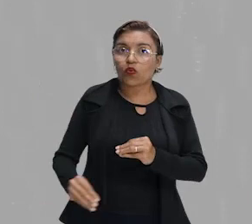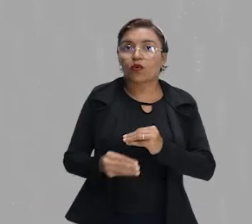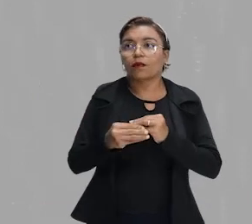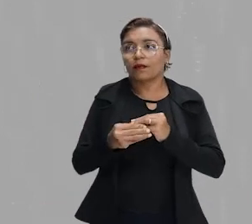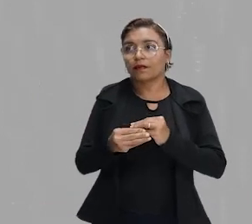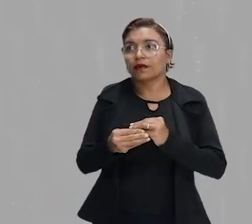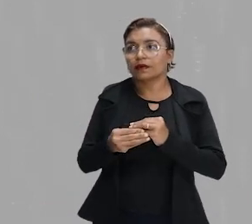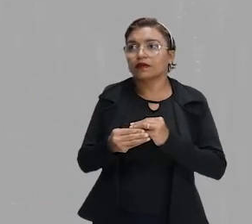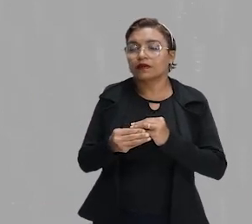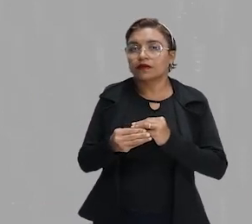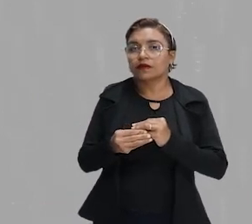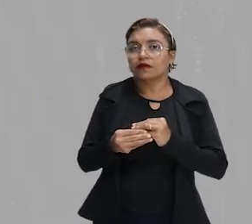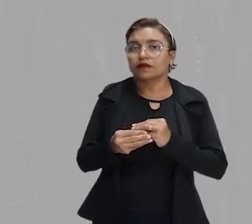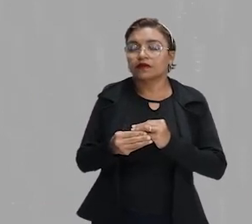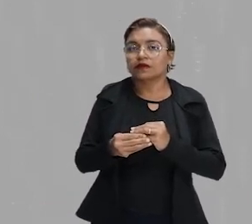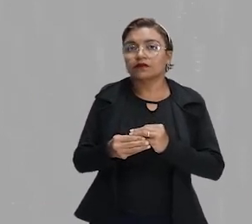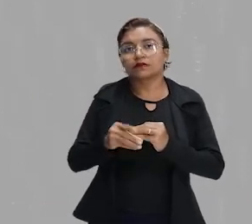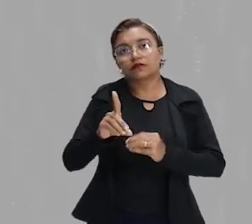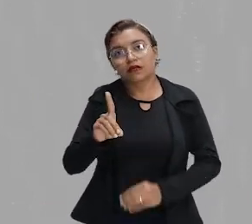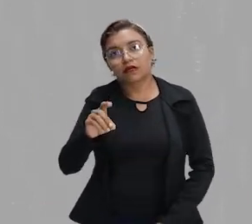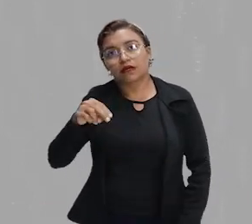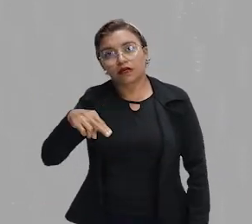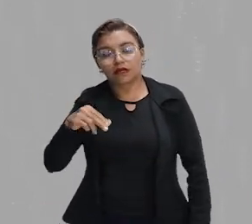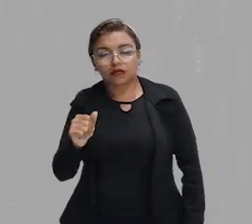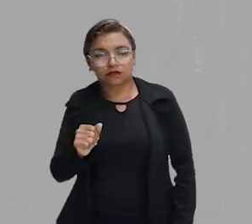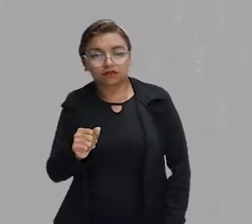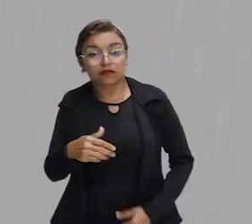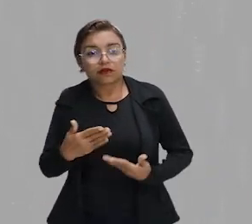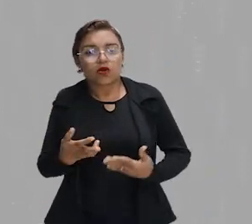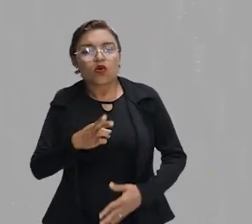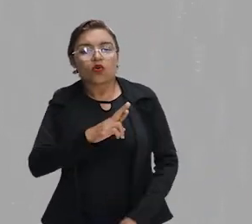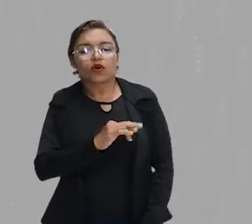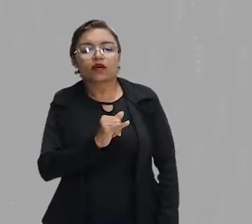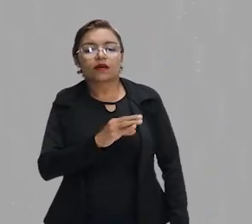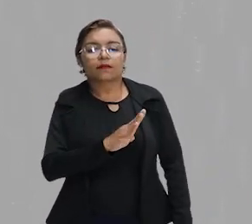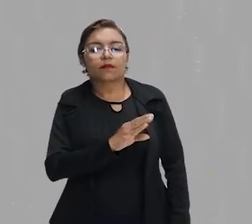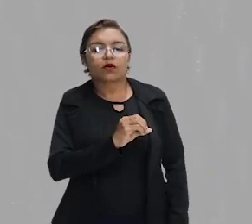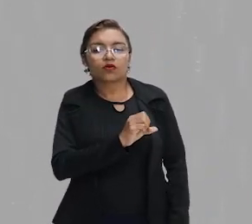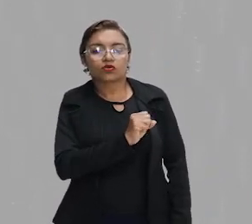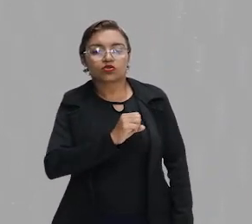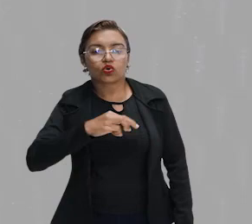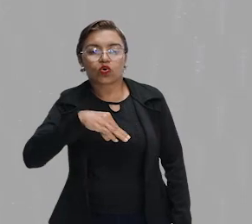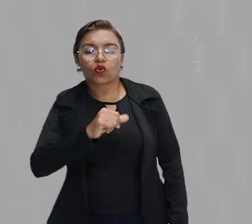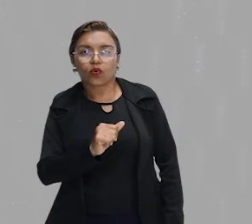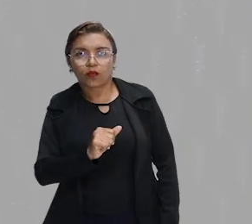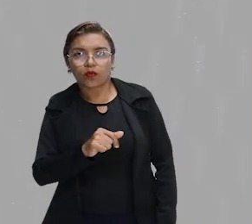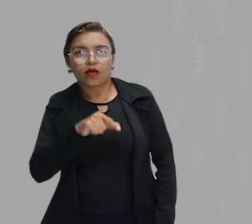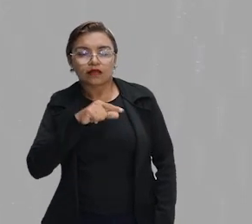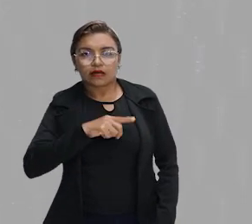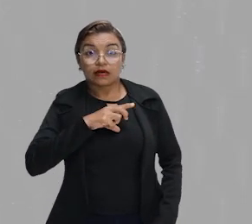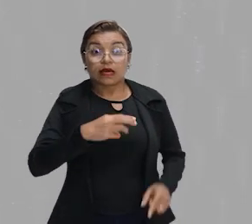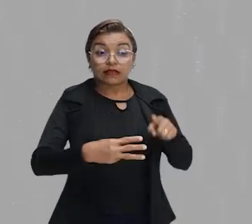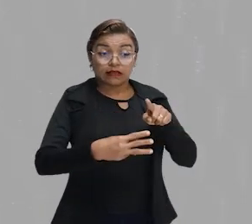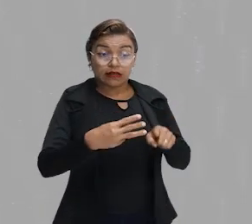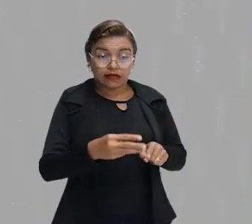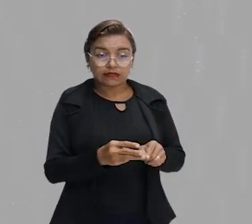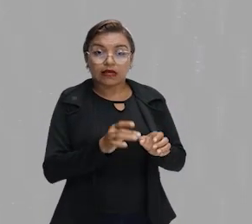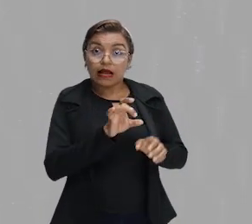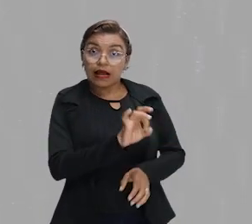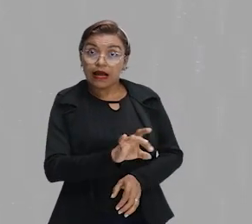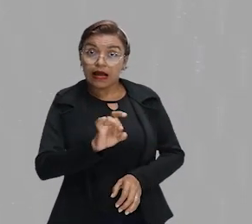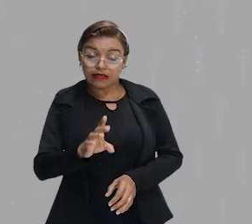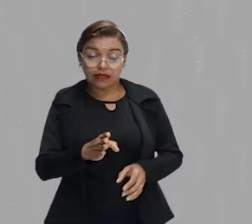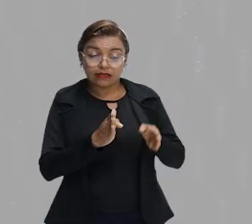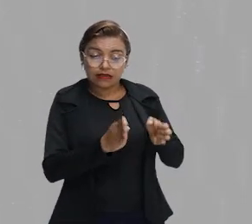à que está presente no DNA. E o que o ribossomo ele vai fazer? Ele vai ler de 3 em 3, e a cada